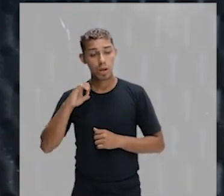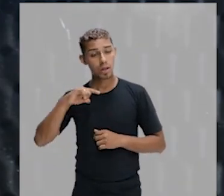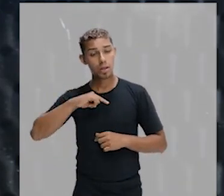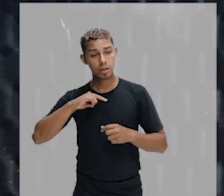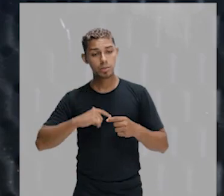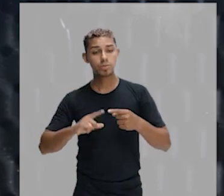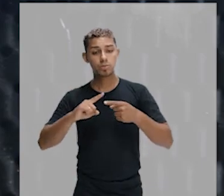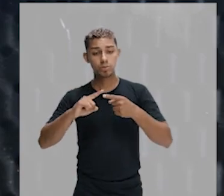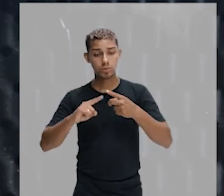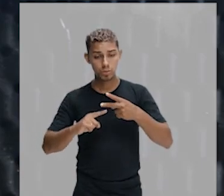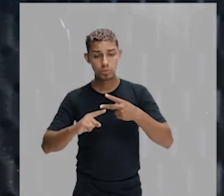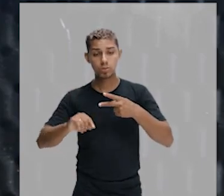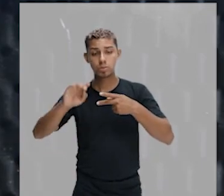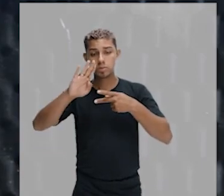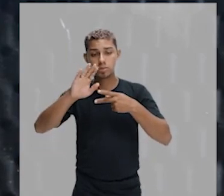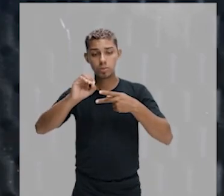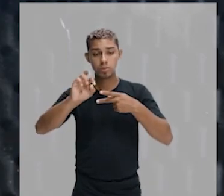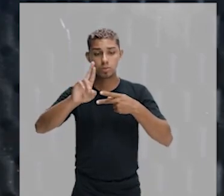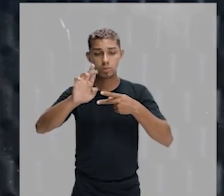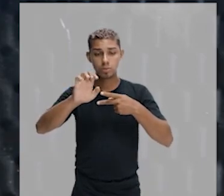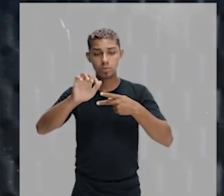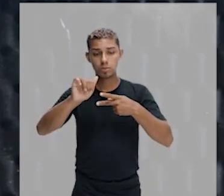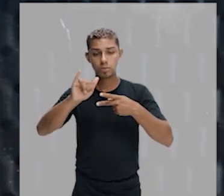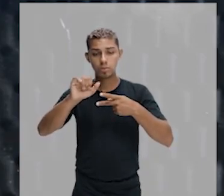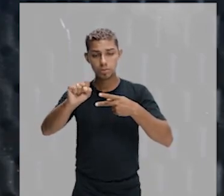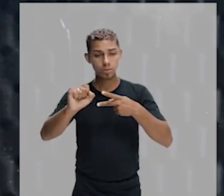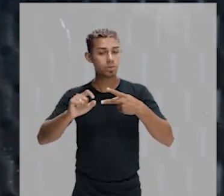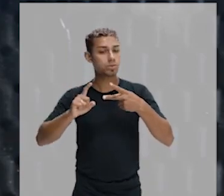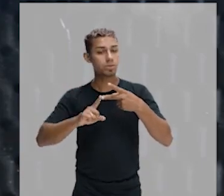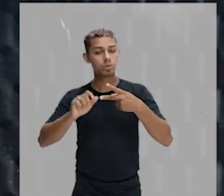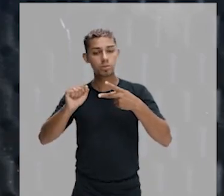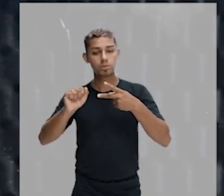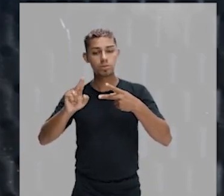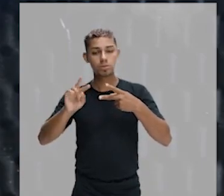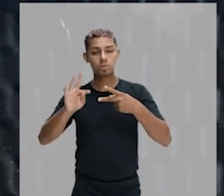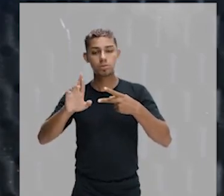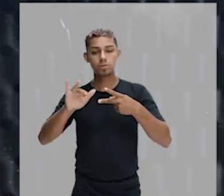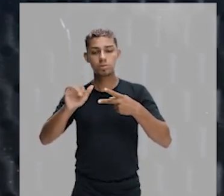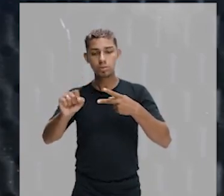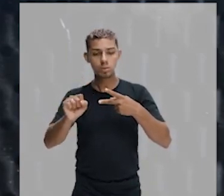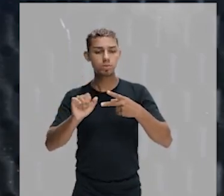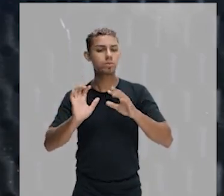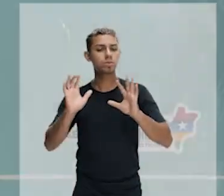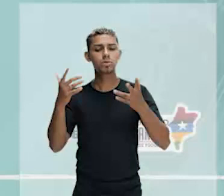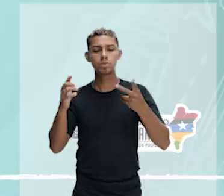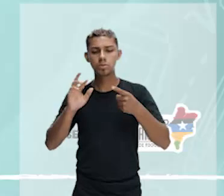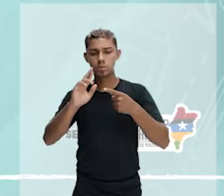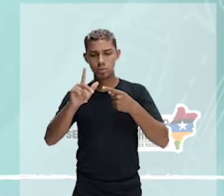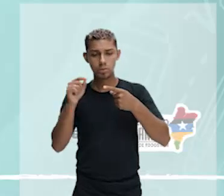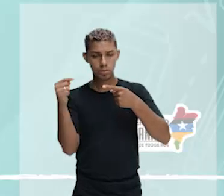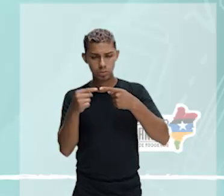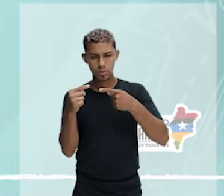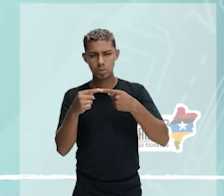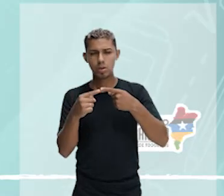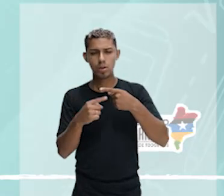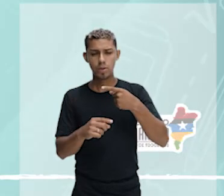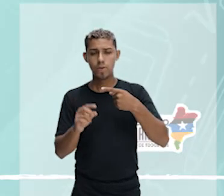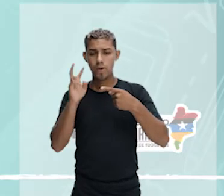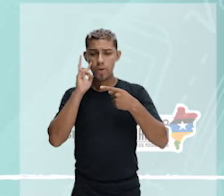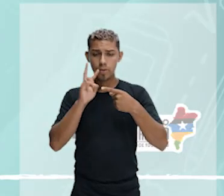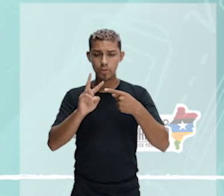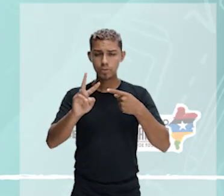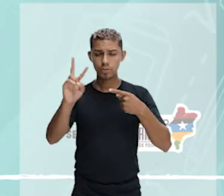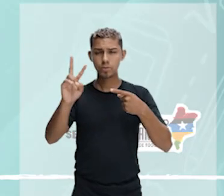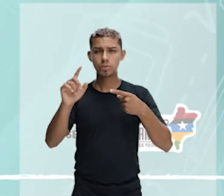constelações boreais e de constelações austrais. Qual é a diferença entre eles? É muito simples. As constelações boreais são aquelas que são